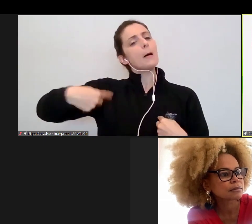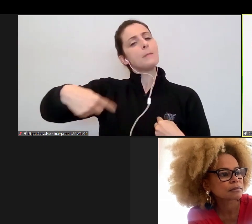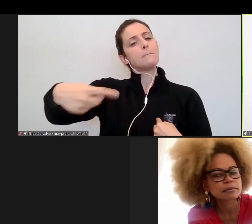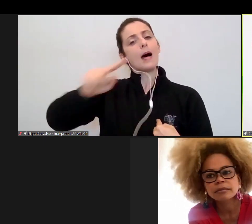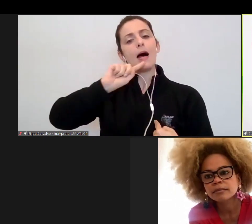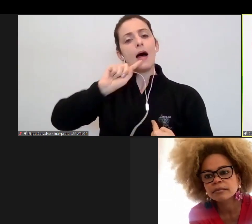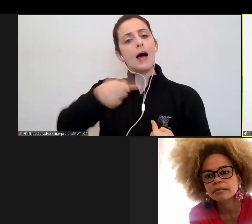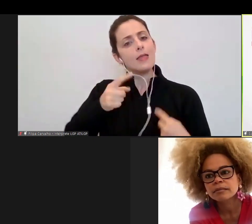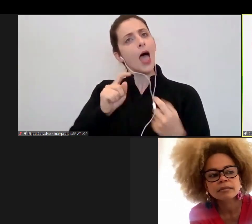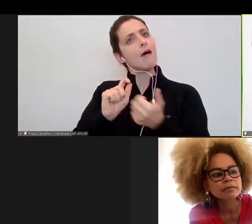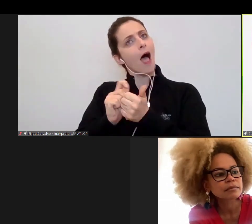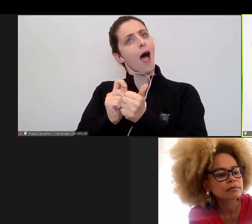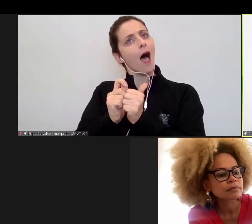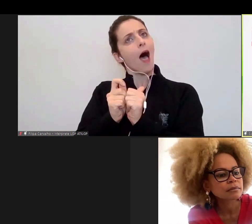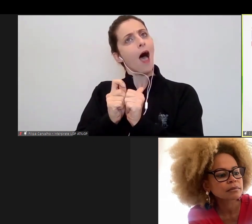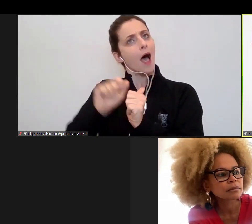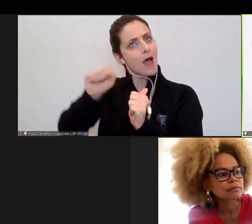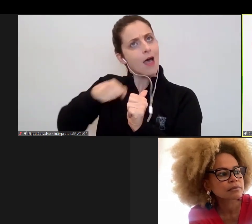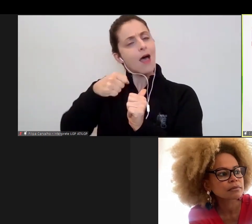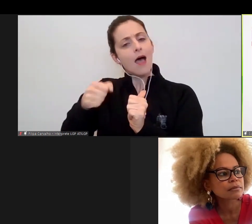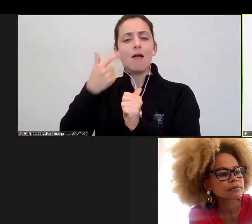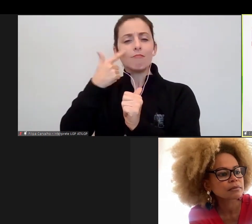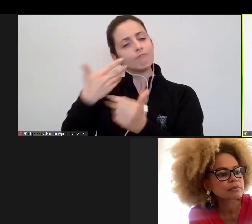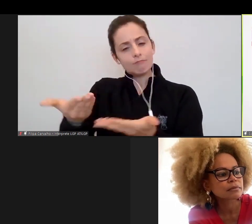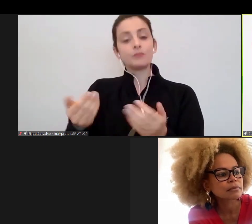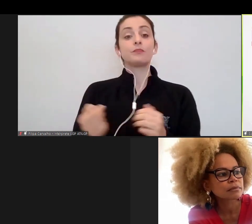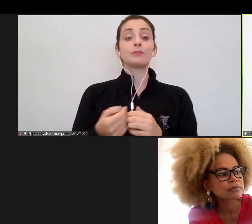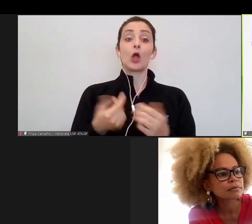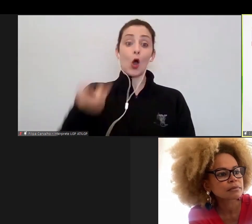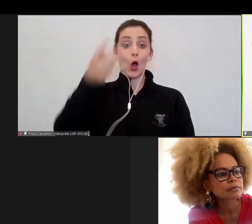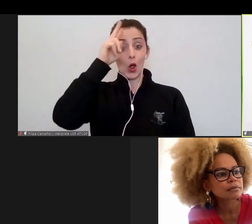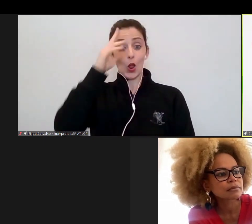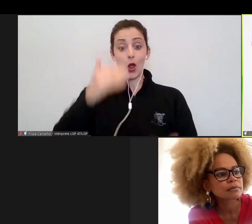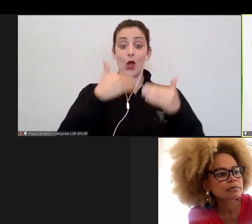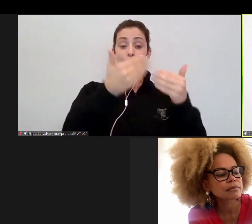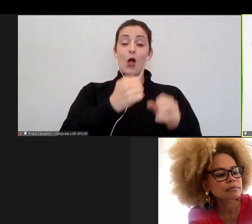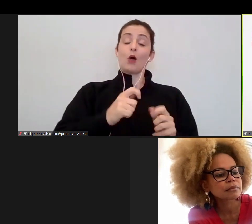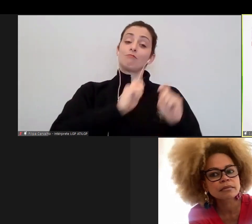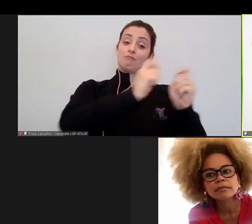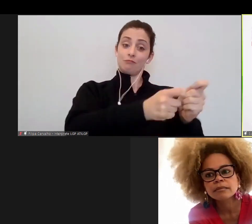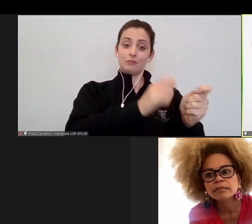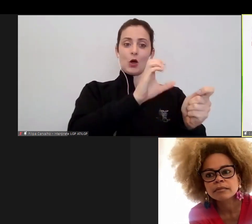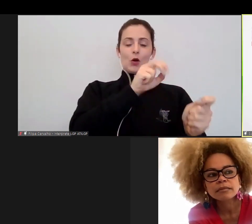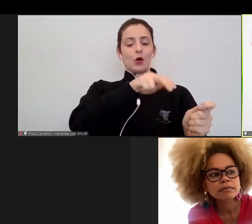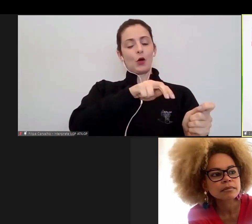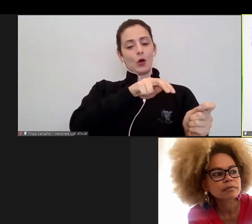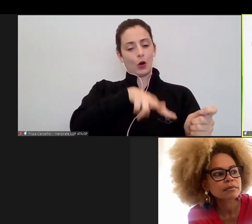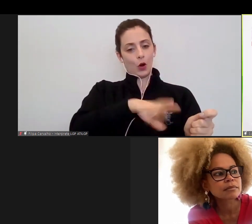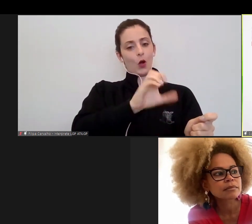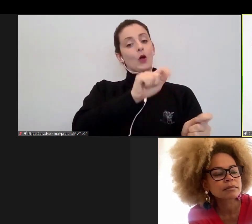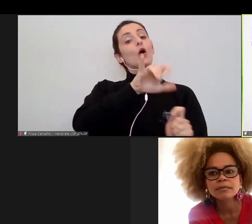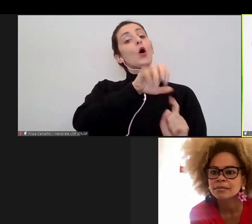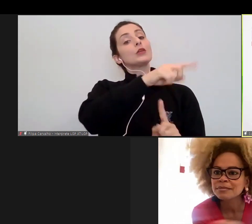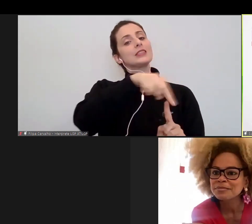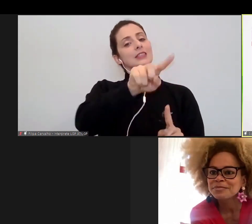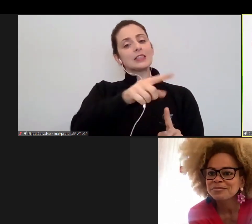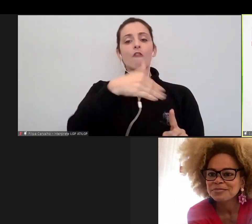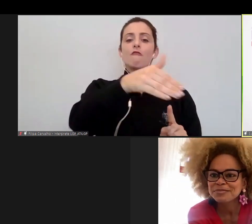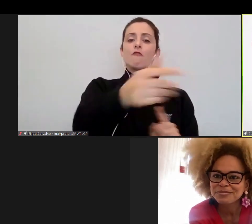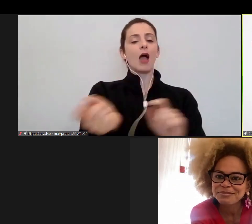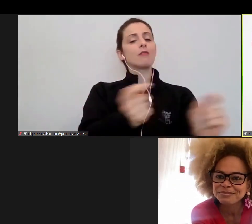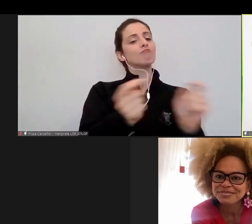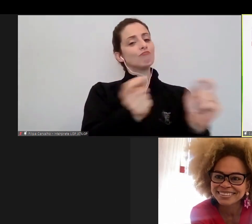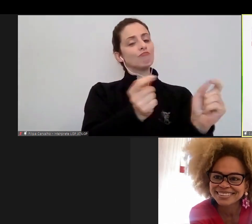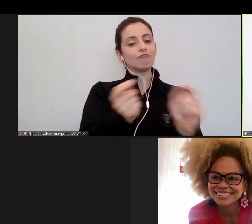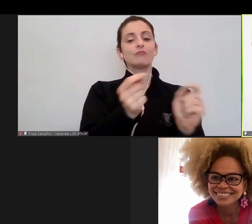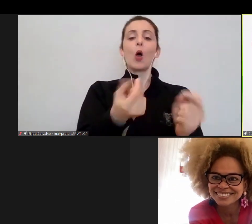dia-a-dia. E, sem mais demoras, passo desde já a palavra à Conceição, que irá moderar o debate. Muito obrigada, Conceição, por ter